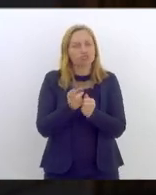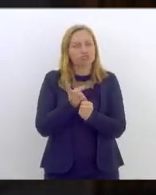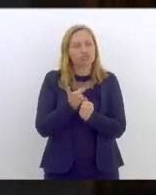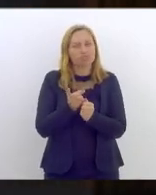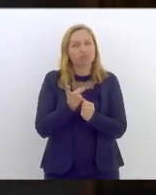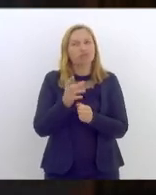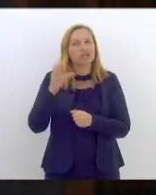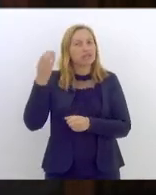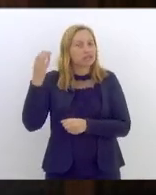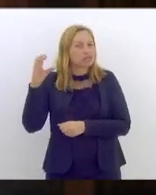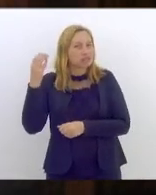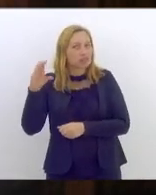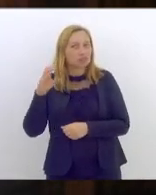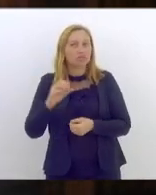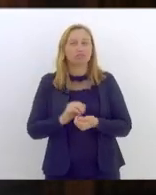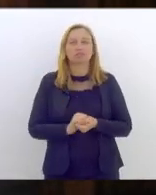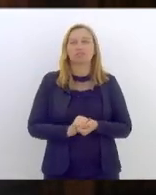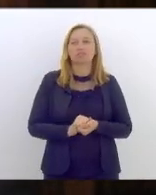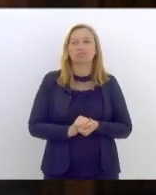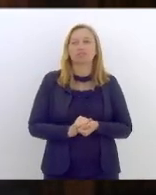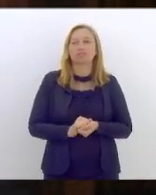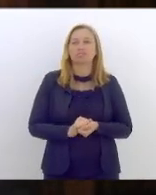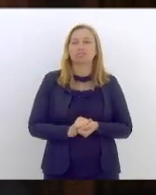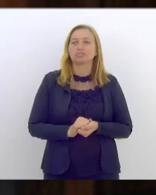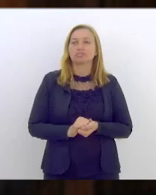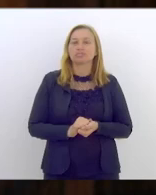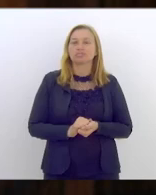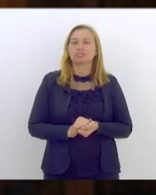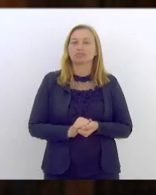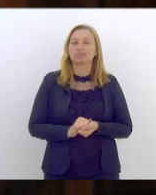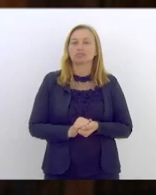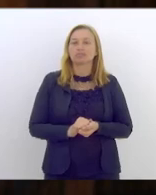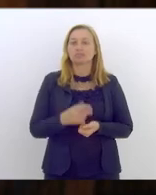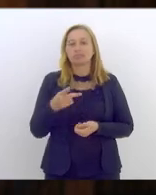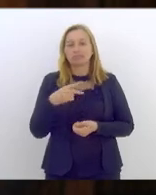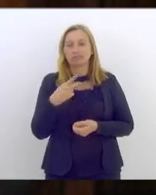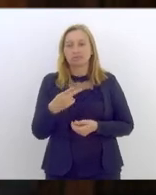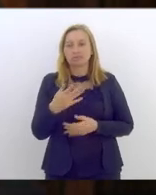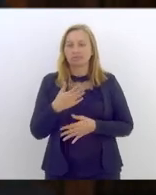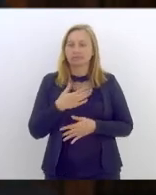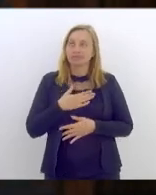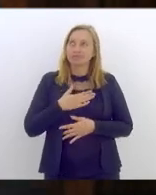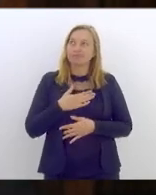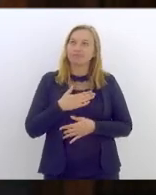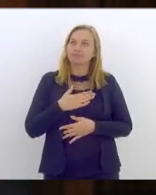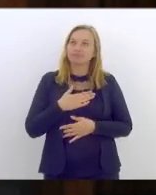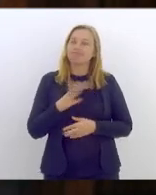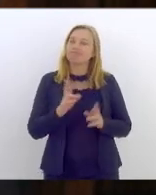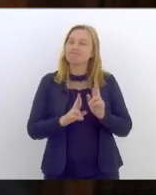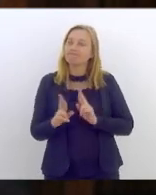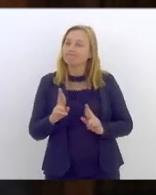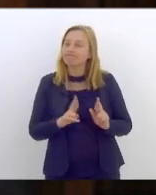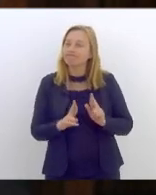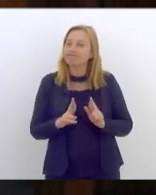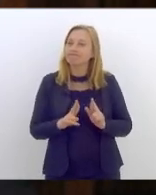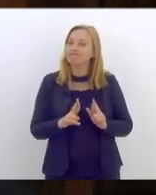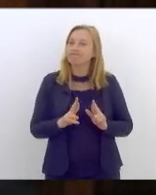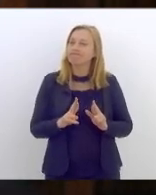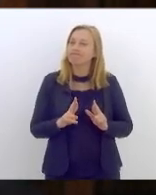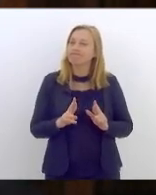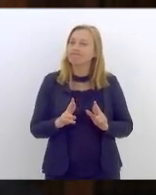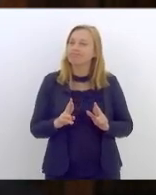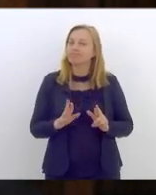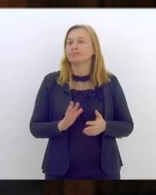Niterói e eu costumo de nessas minhas falas em relação aos eventos